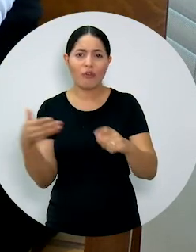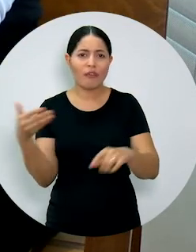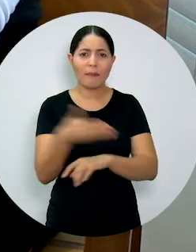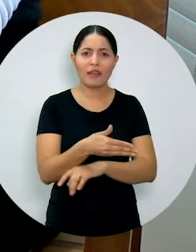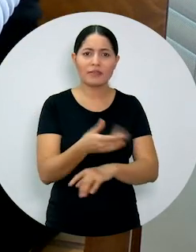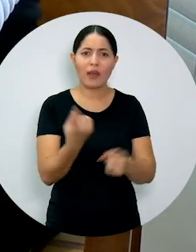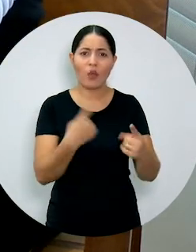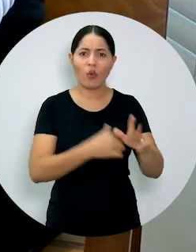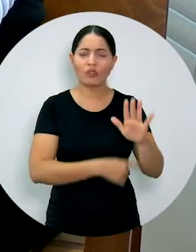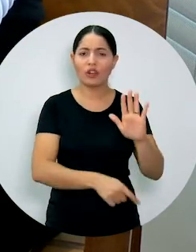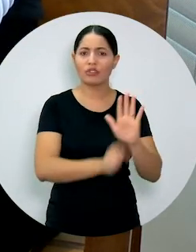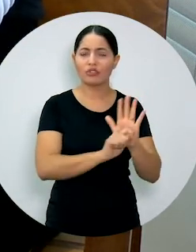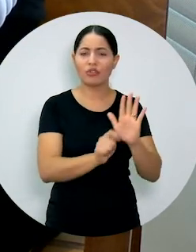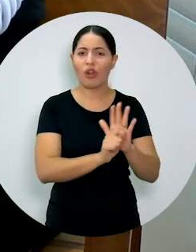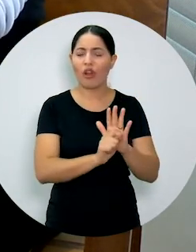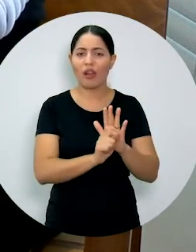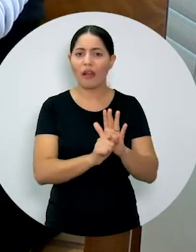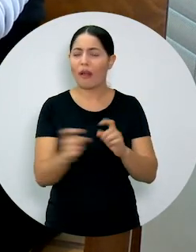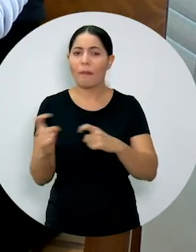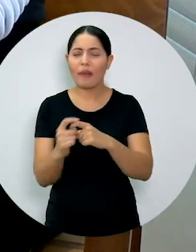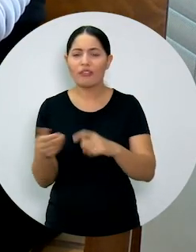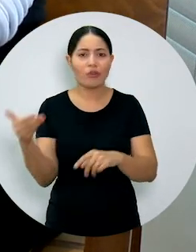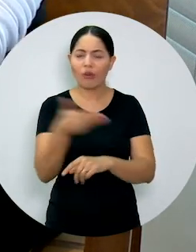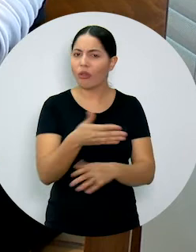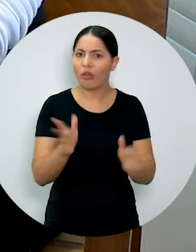Conselho Antidrogas, ou do Conselho de